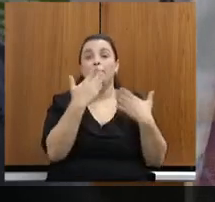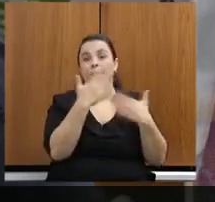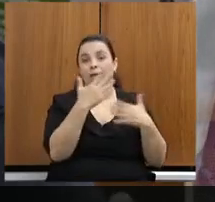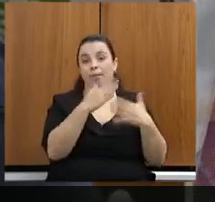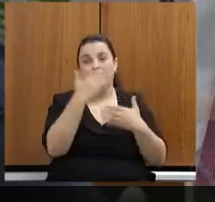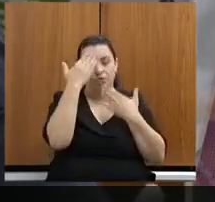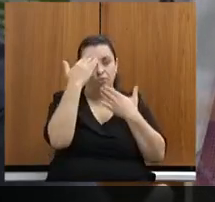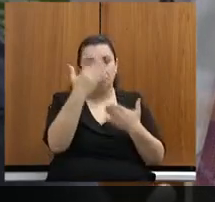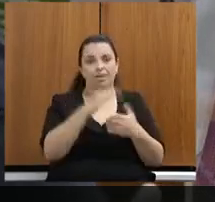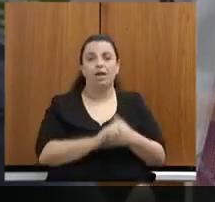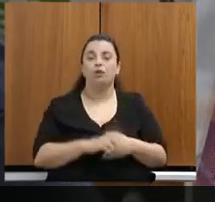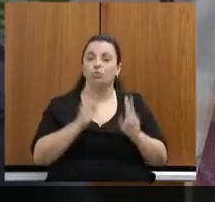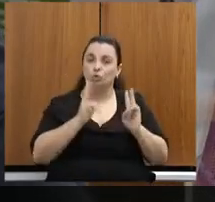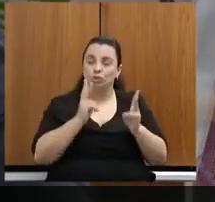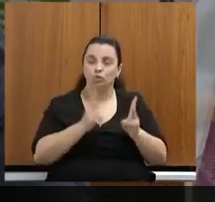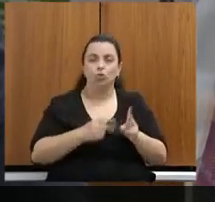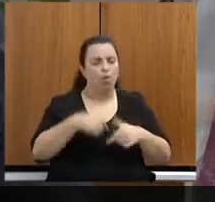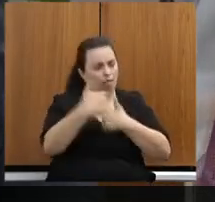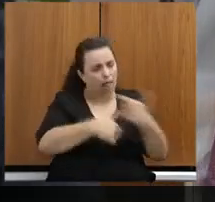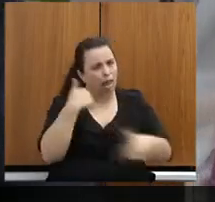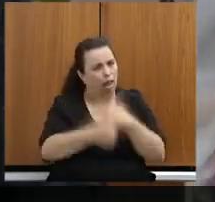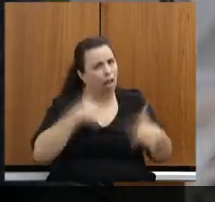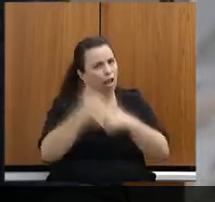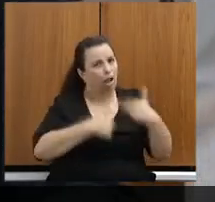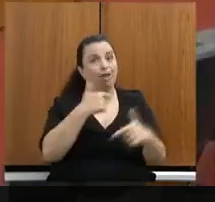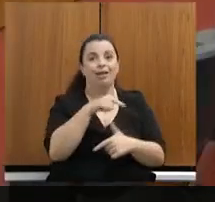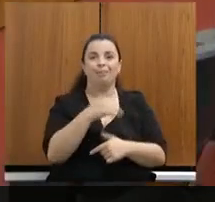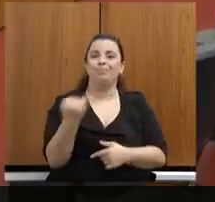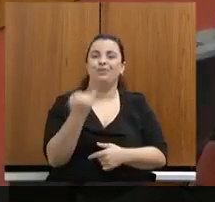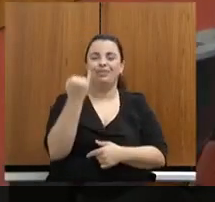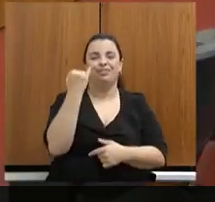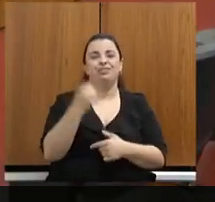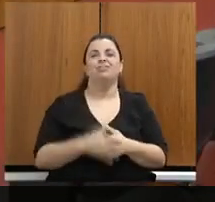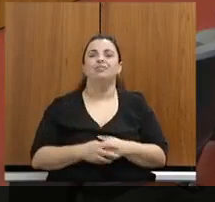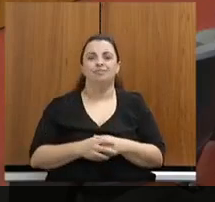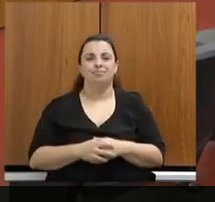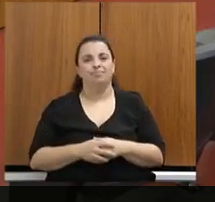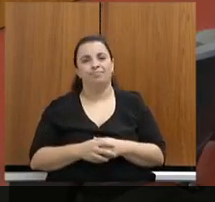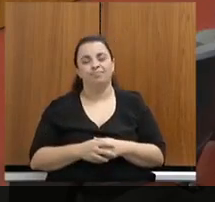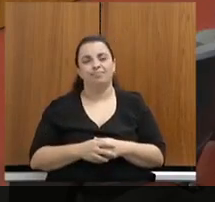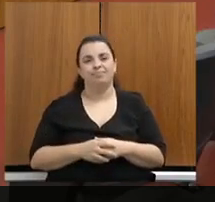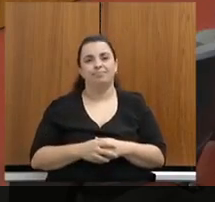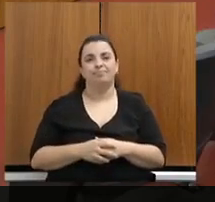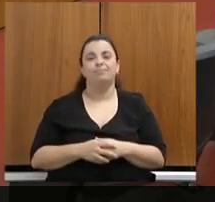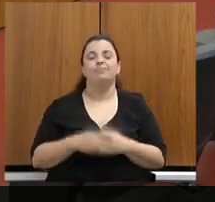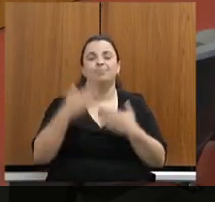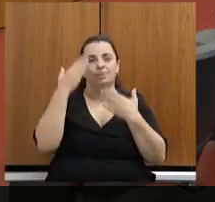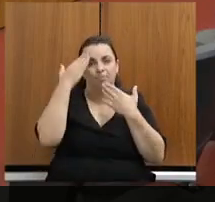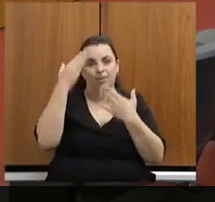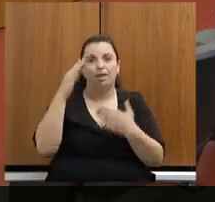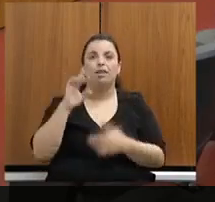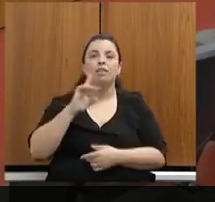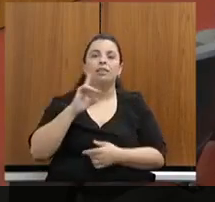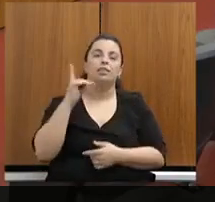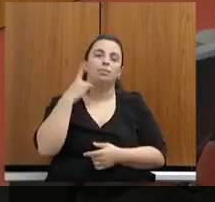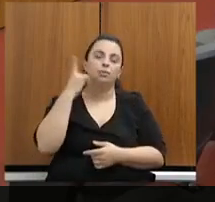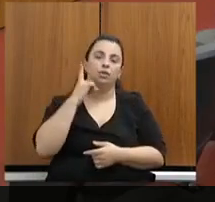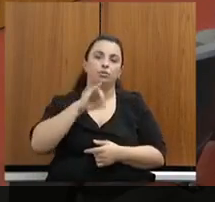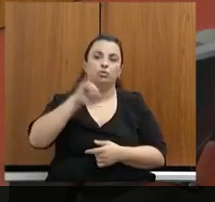né continue nessa velocidade é importante e obrigado Deputado João Leite